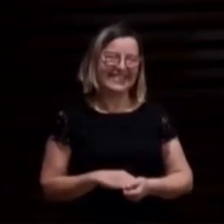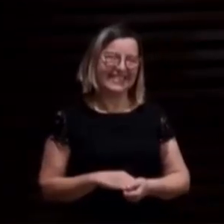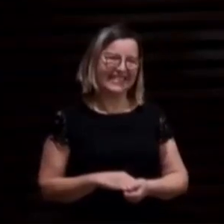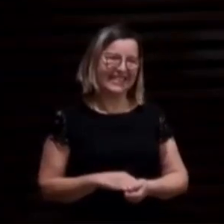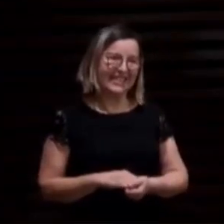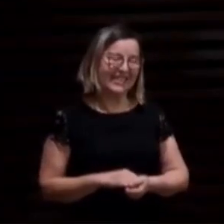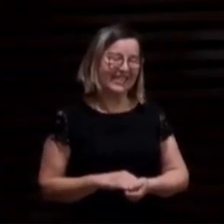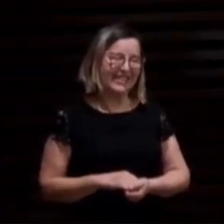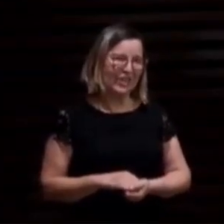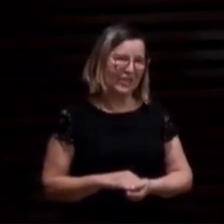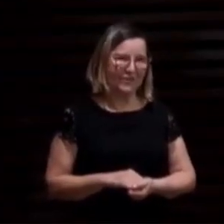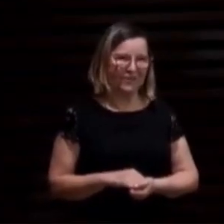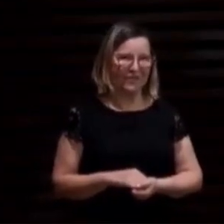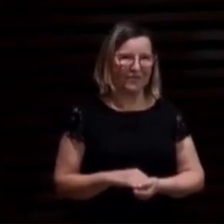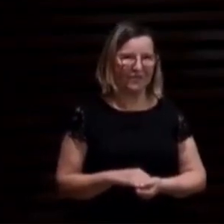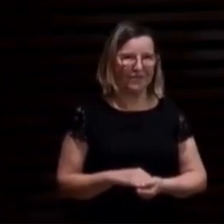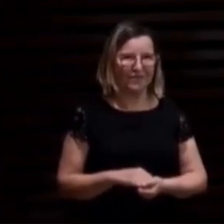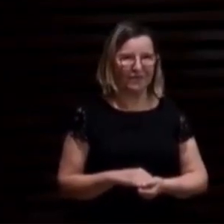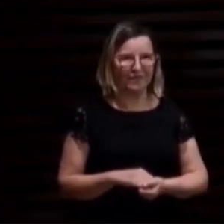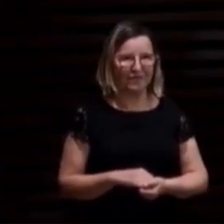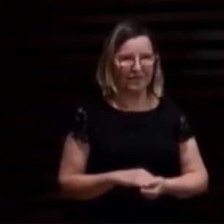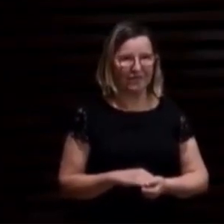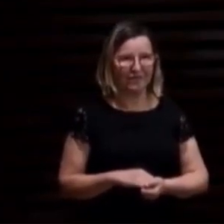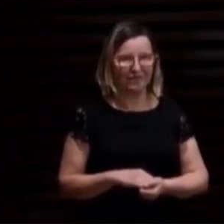Isso aqui dá um descanso na gente.